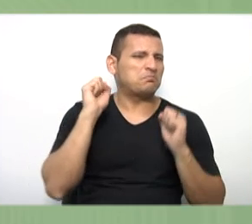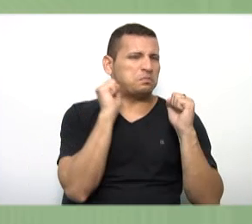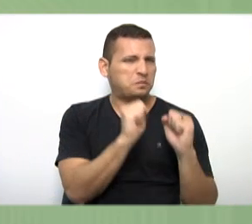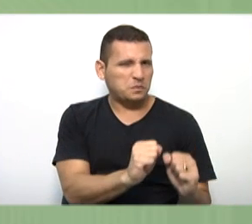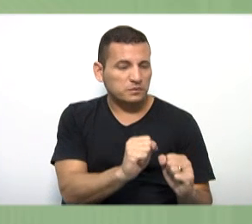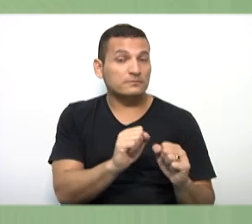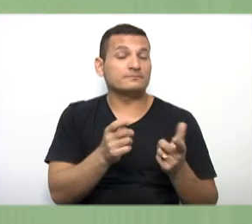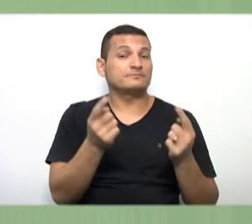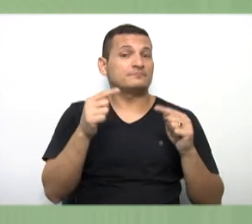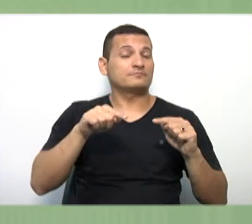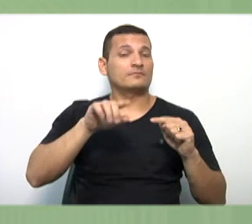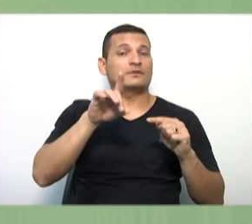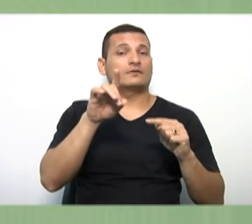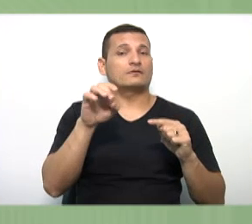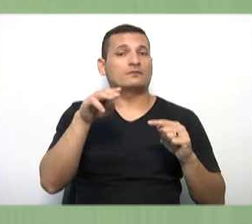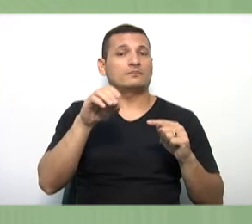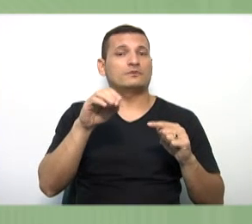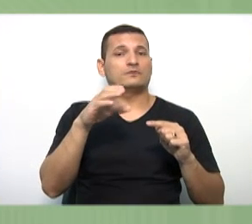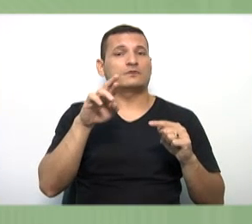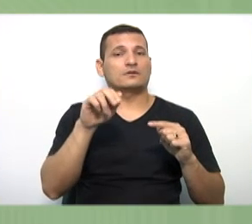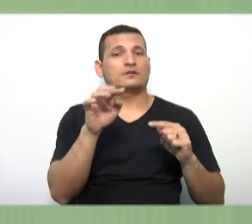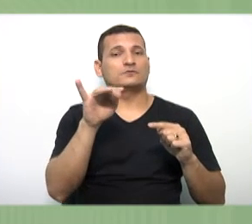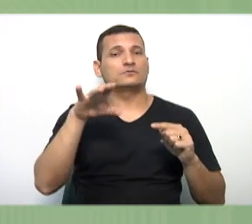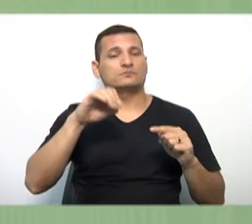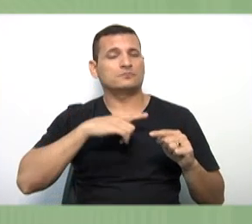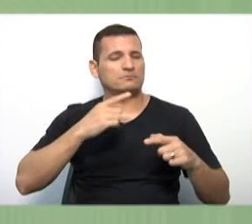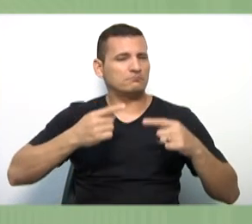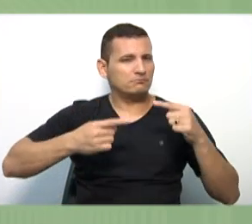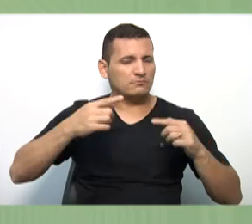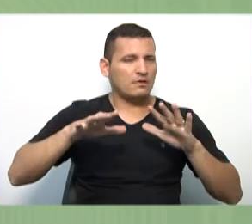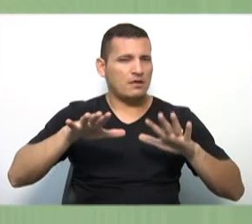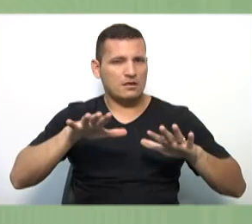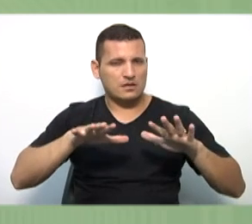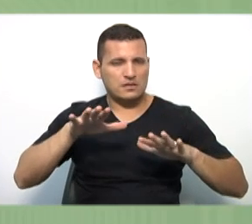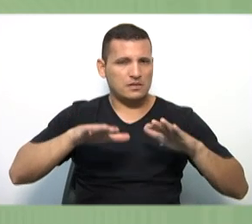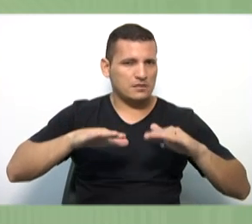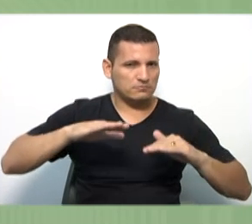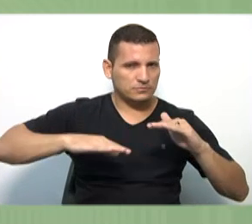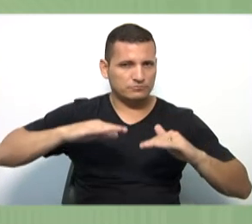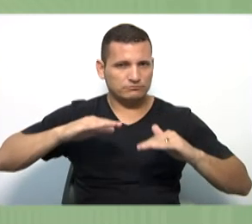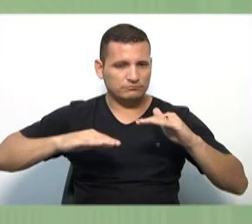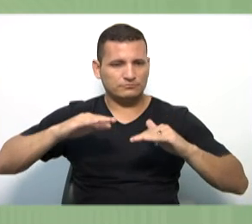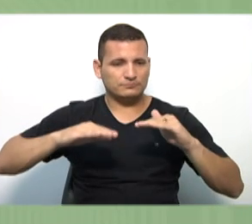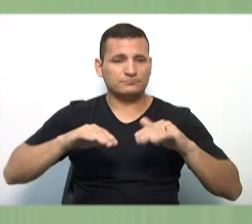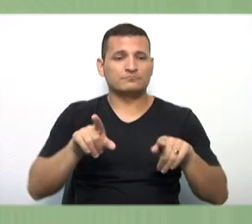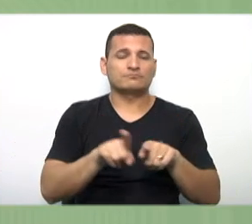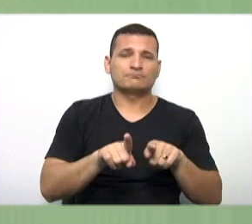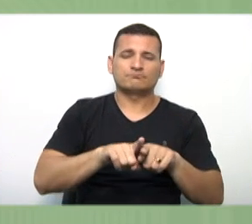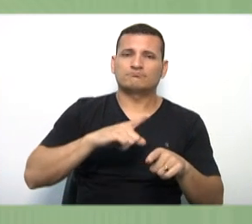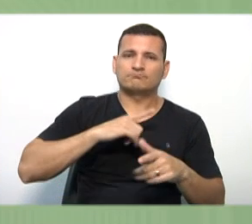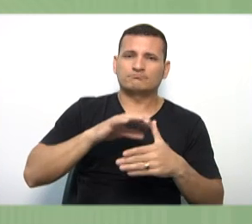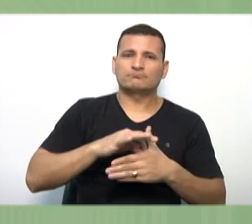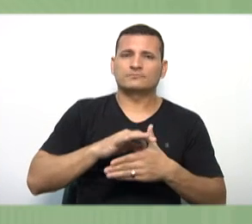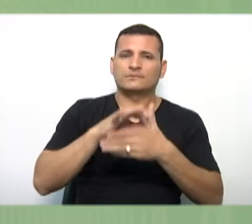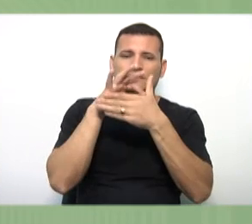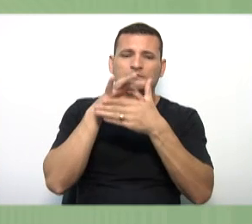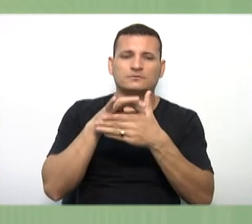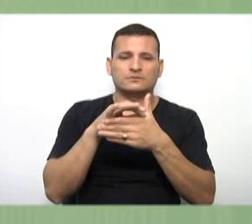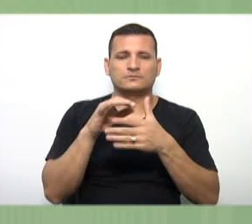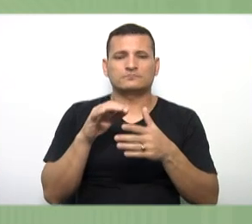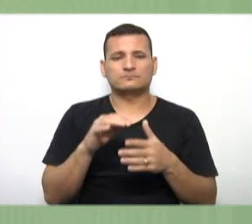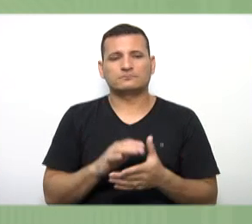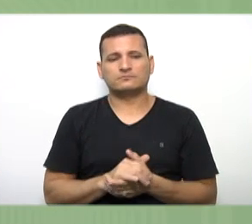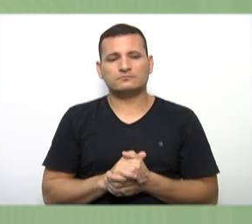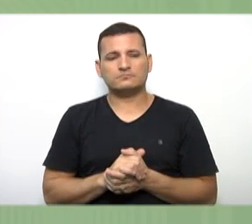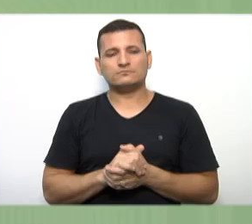democrático tem o equilíbrio entre poder e autoridade. Nós temos também a liderança liberal, que é o tipo de líder que delega totalmente